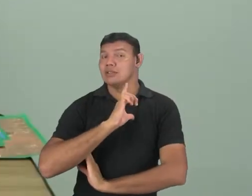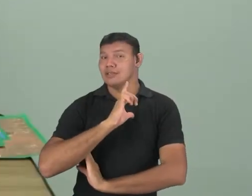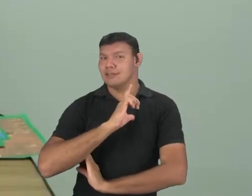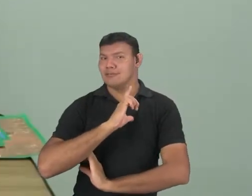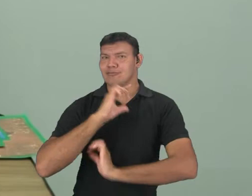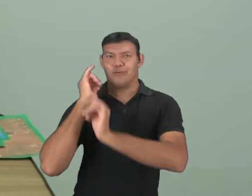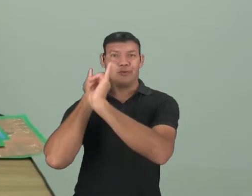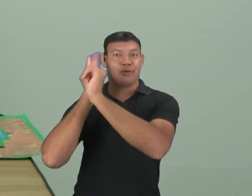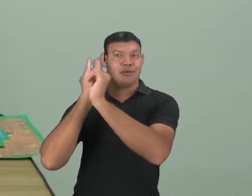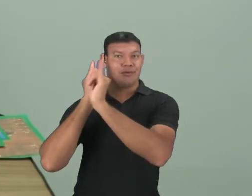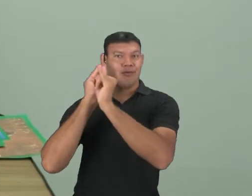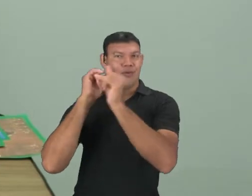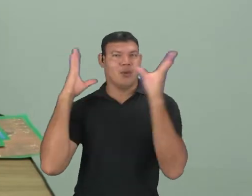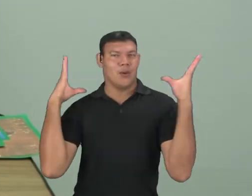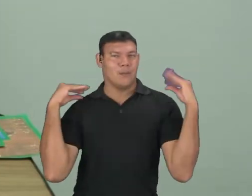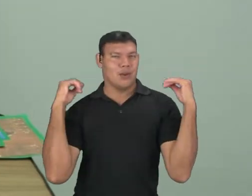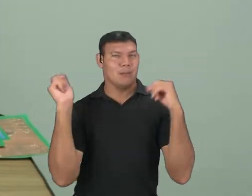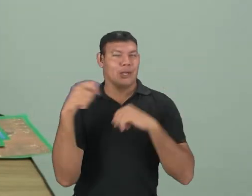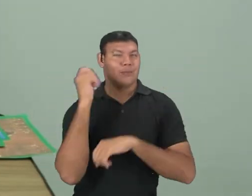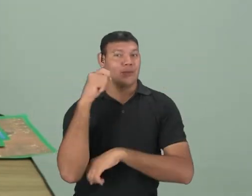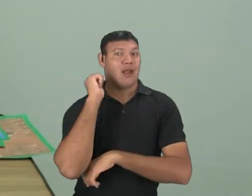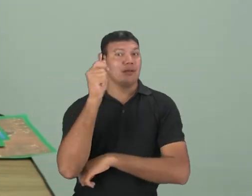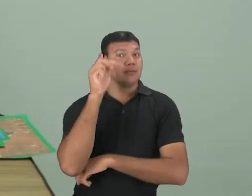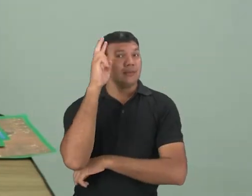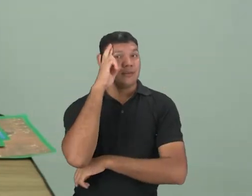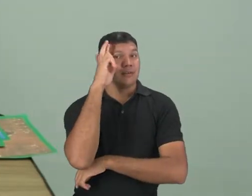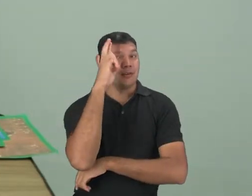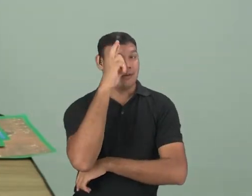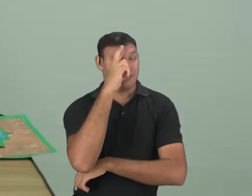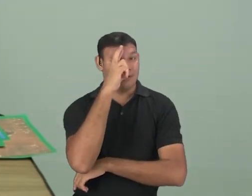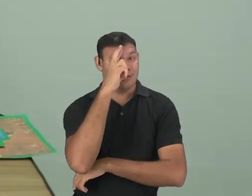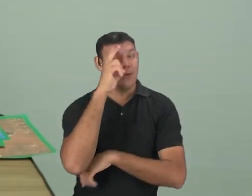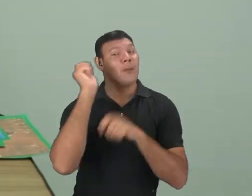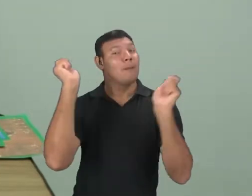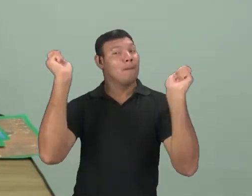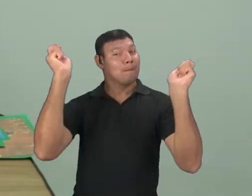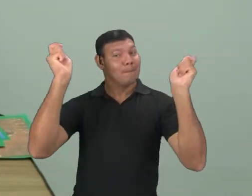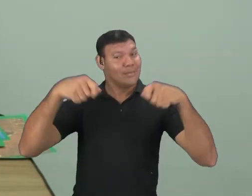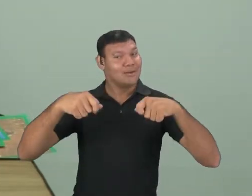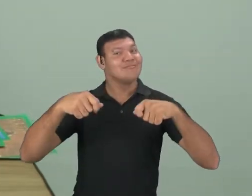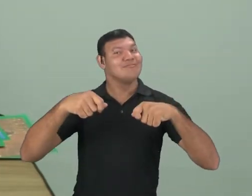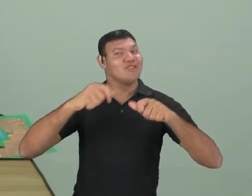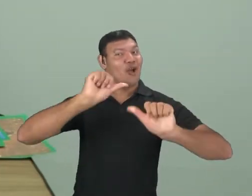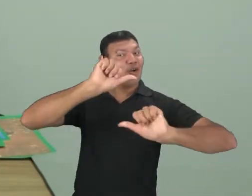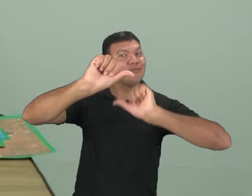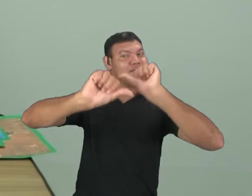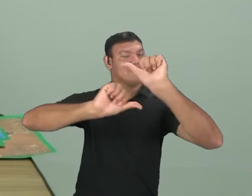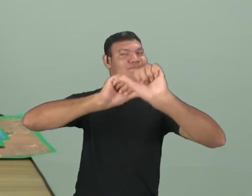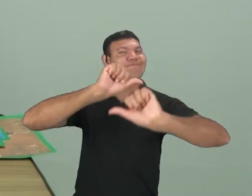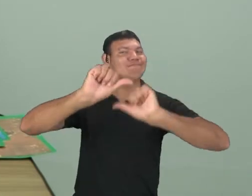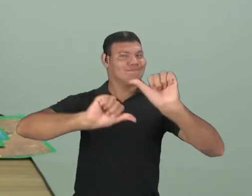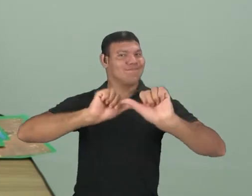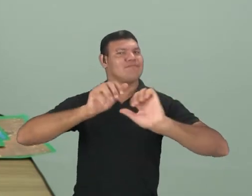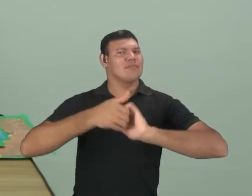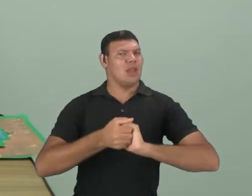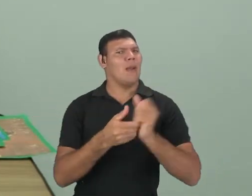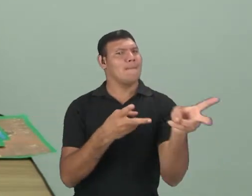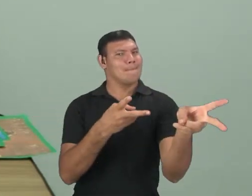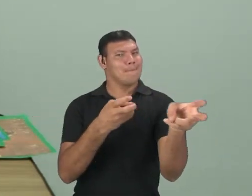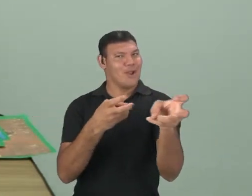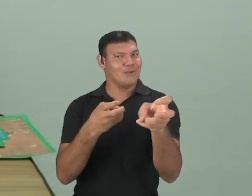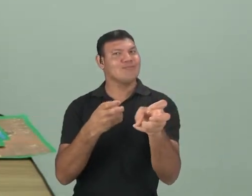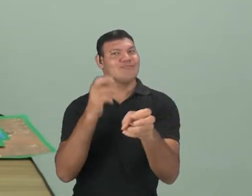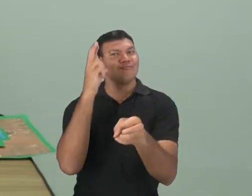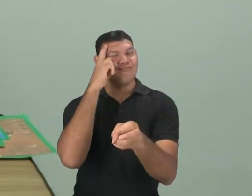no conto de fada é que a história, ela pode ser modificada. Nós vimos que